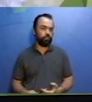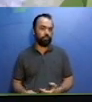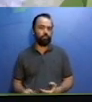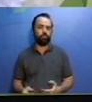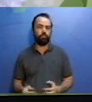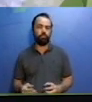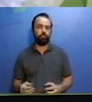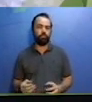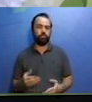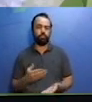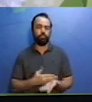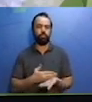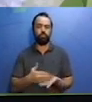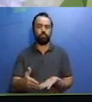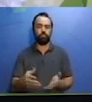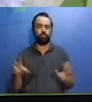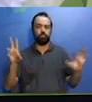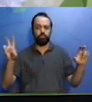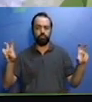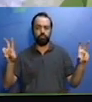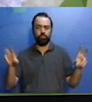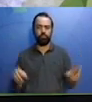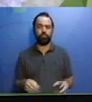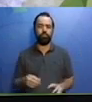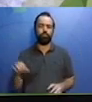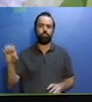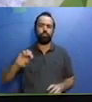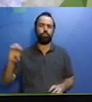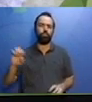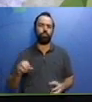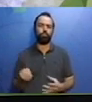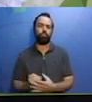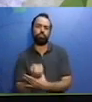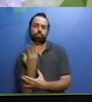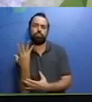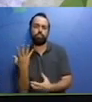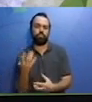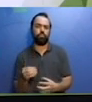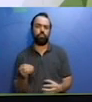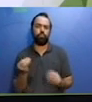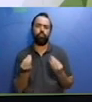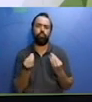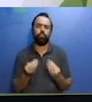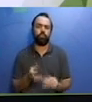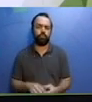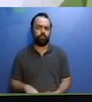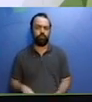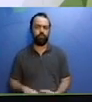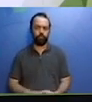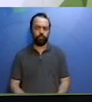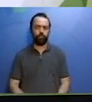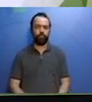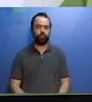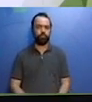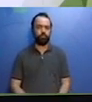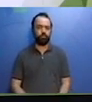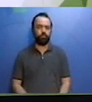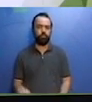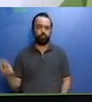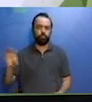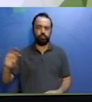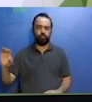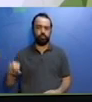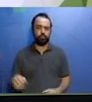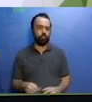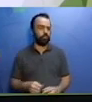Para começar o nosso assunto, de onde vem o sal? Vamos falar da técnica utilizada. Então, o sal ele pode